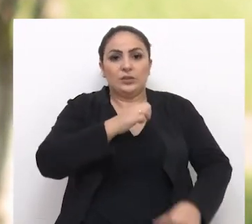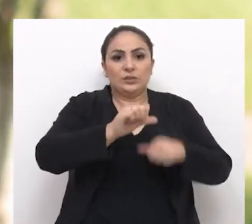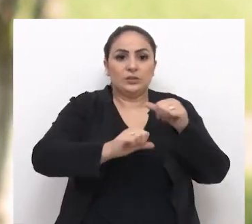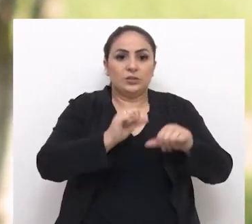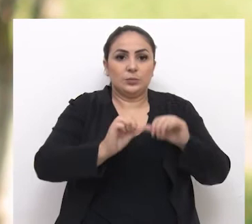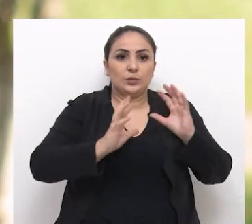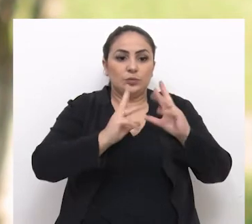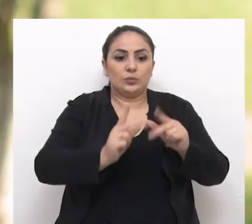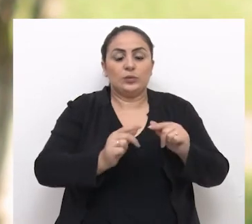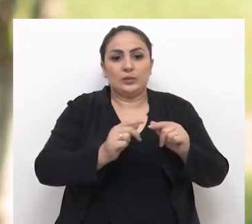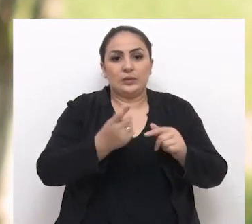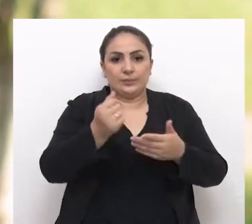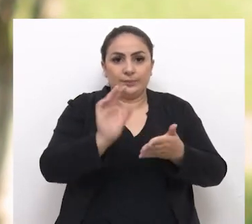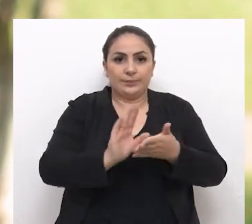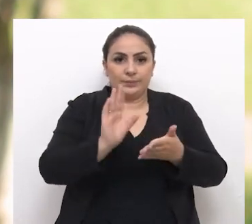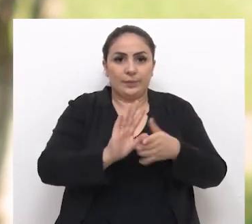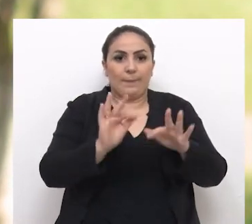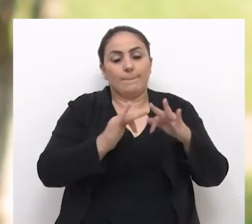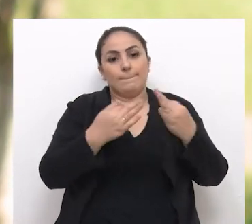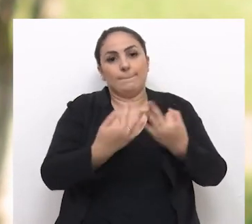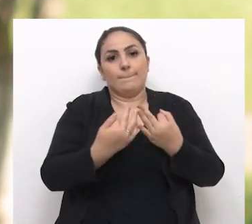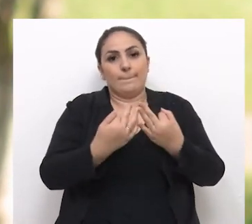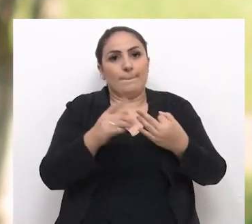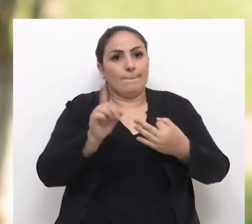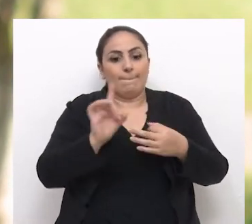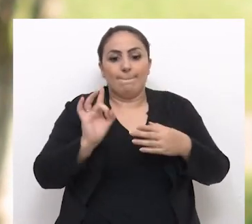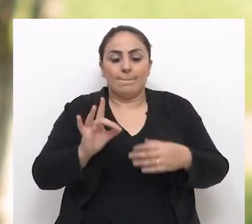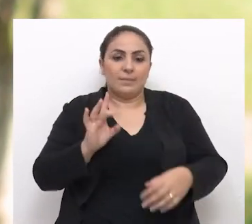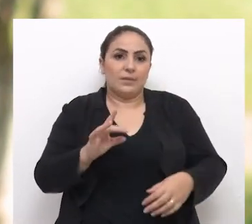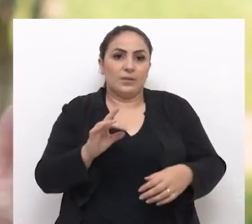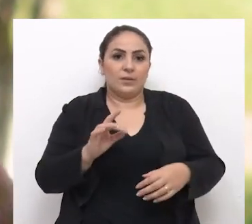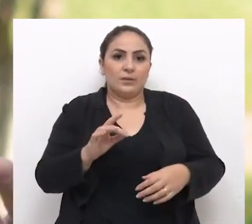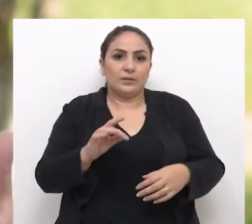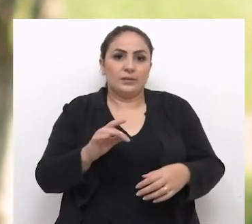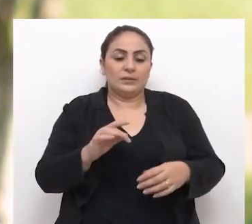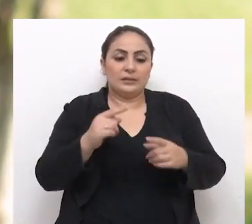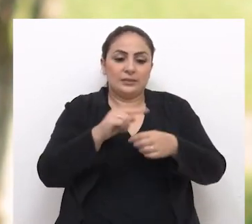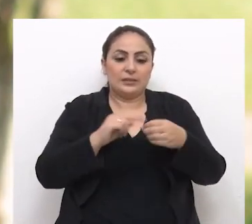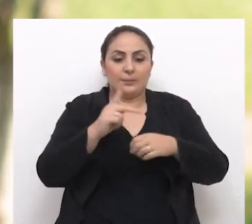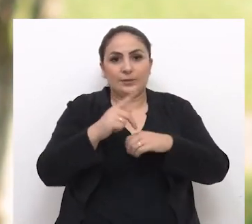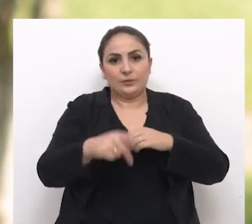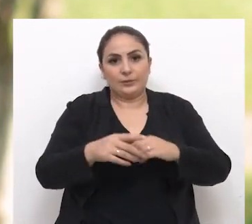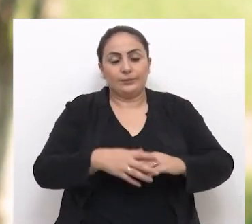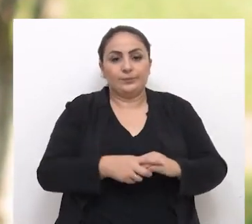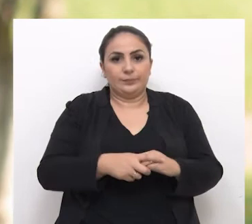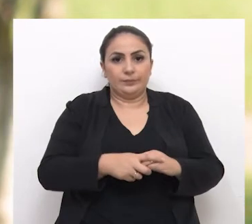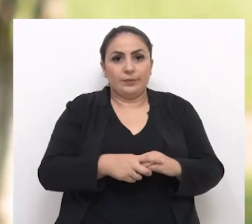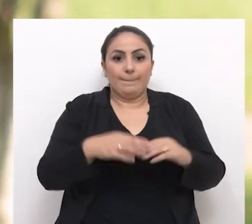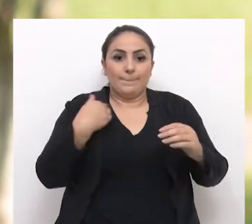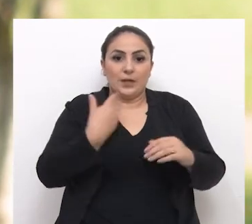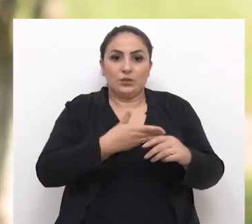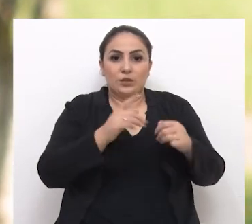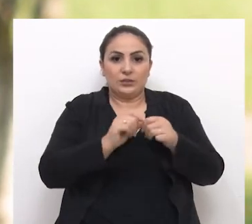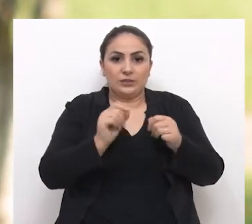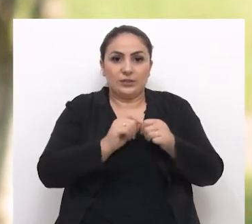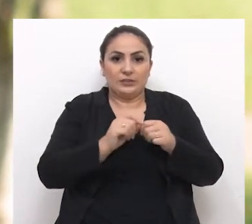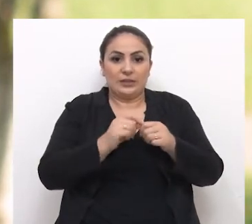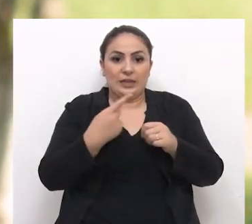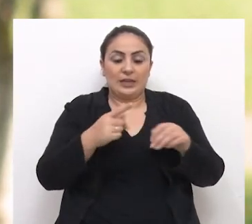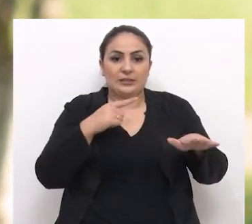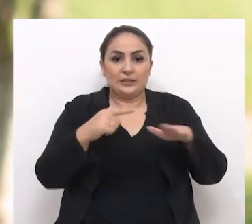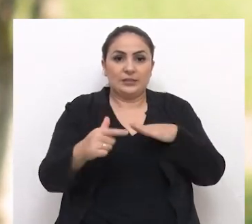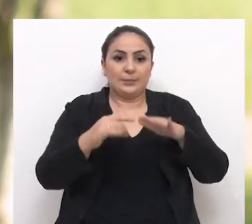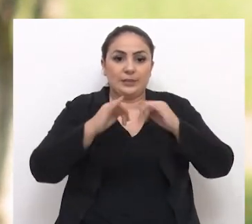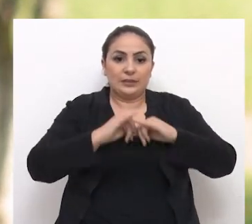tem, transformando ele em renda para as famílias e não apenas rejeito na cidade de Passo Fundo. Para nós, fazer